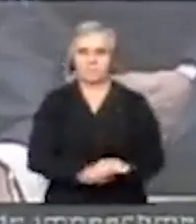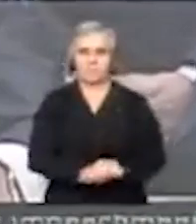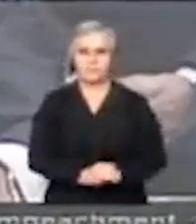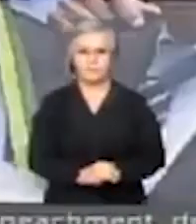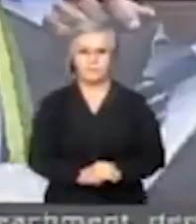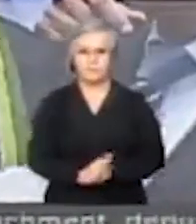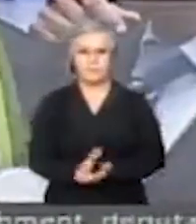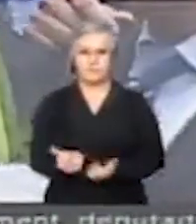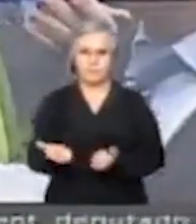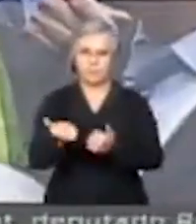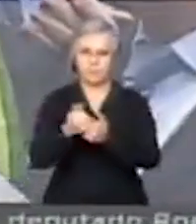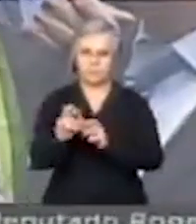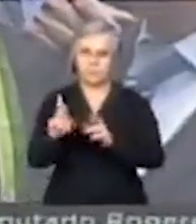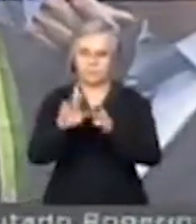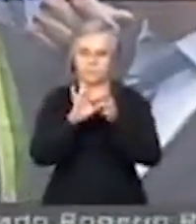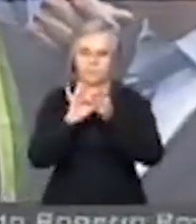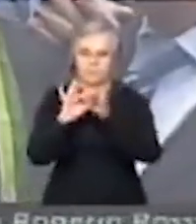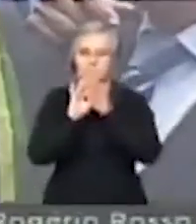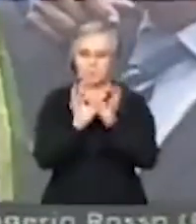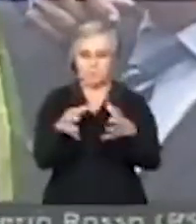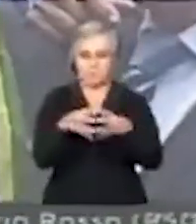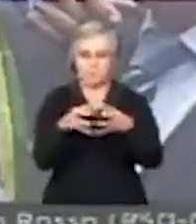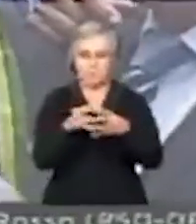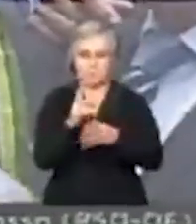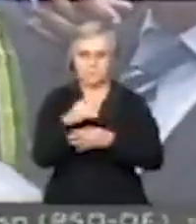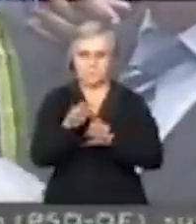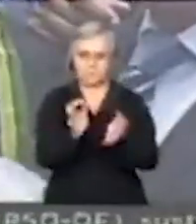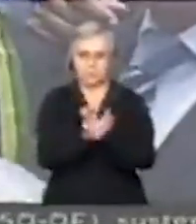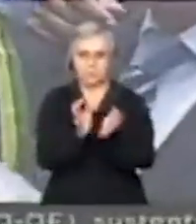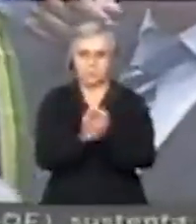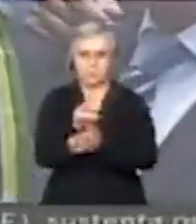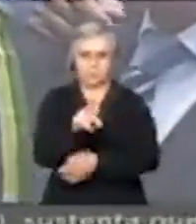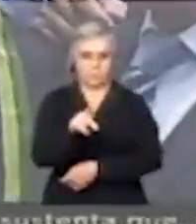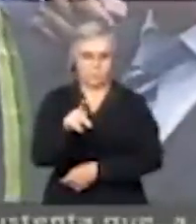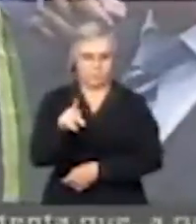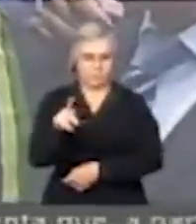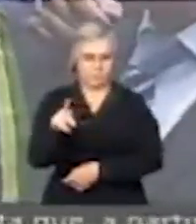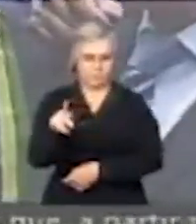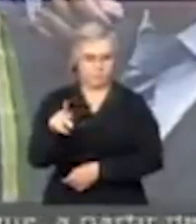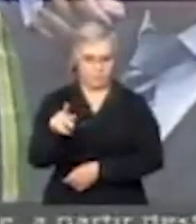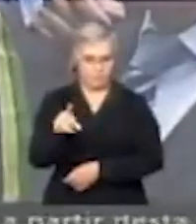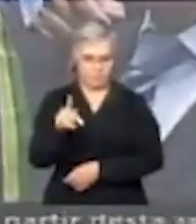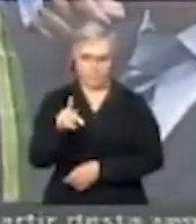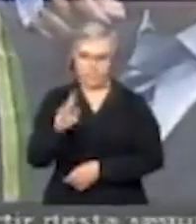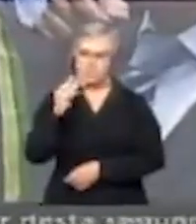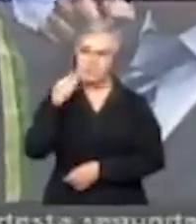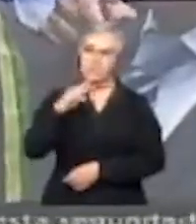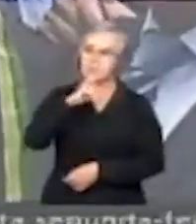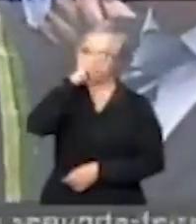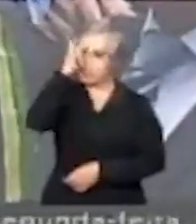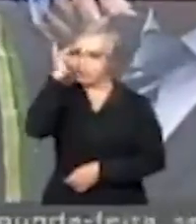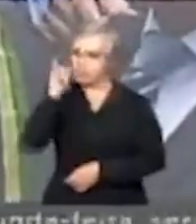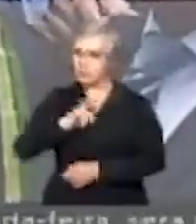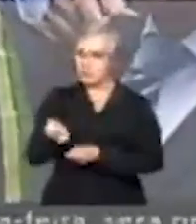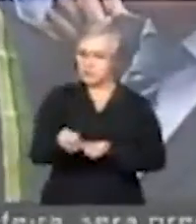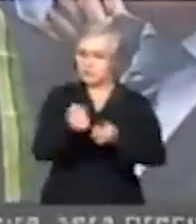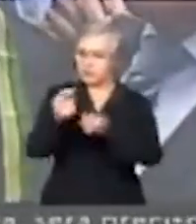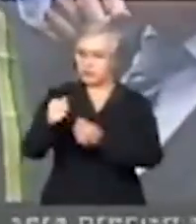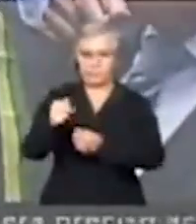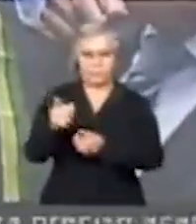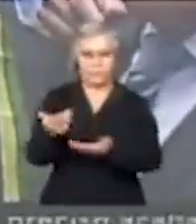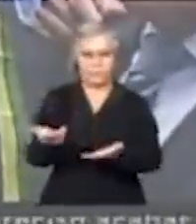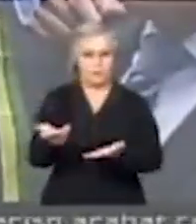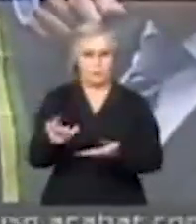Em nome da unidade partidária, do Partido Progressista, das milhares de pessoas que foram enganadas pela refinaria